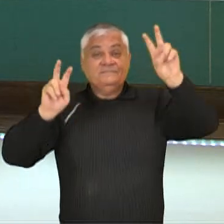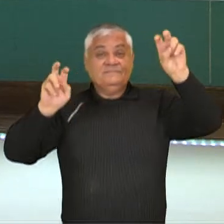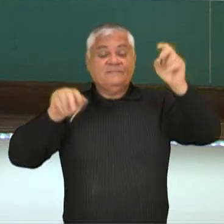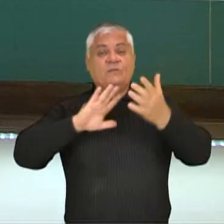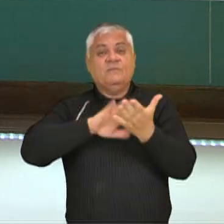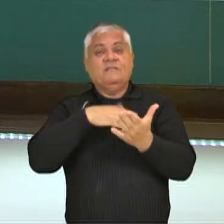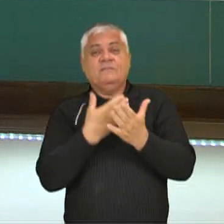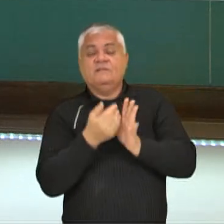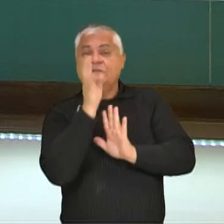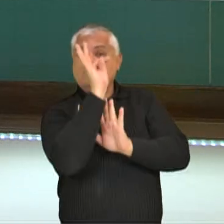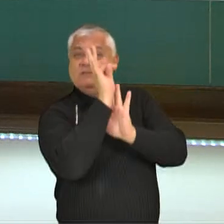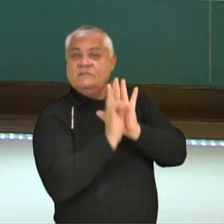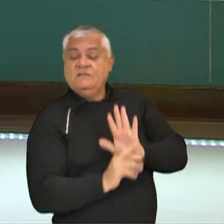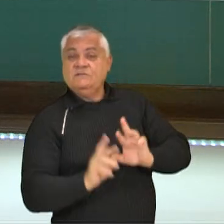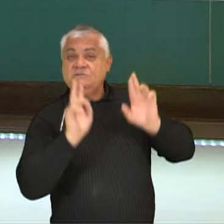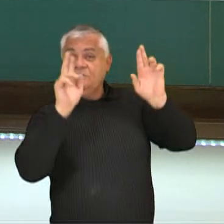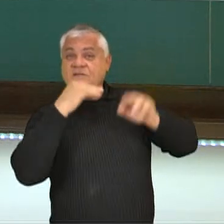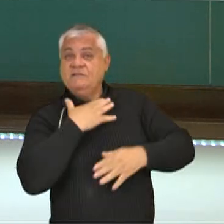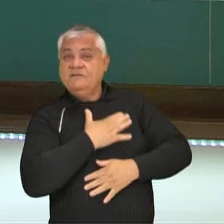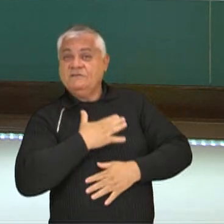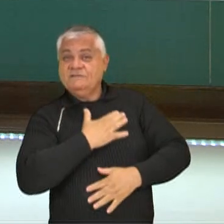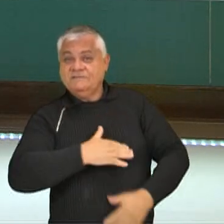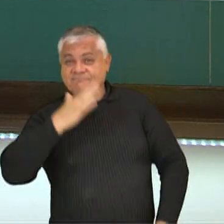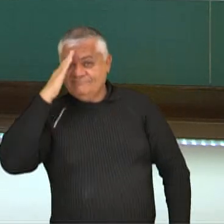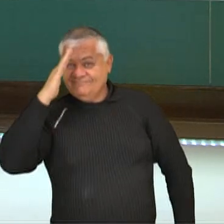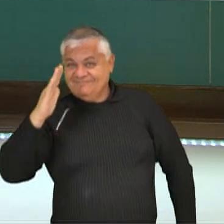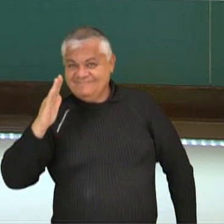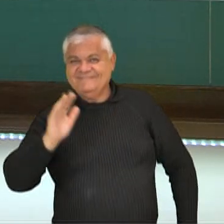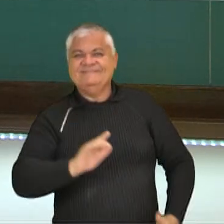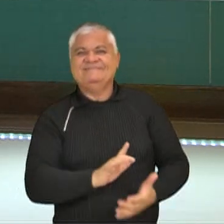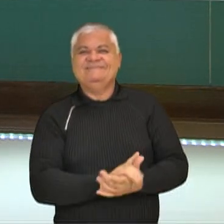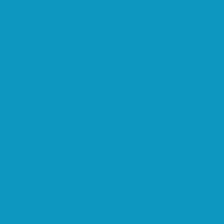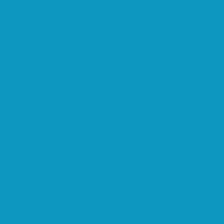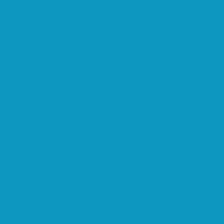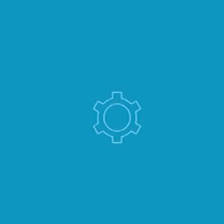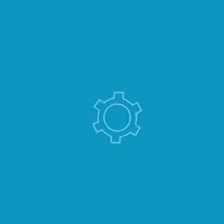vídeo nós falamos sobre a interpretação de texto, espero que vocês tenham gostado, até breve.